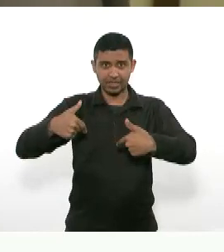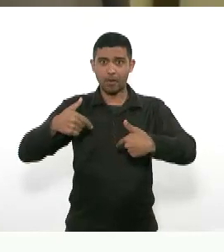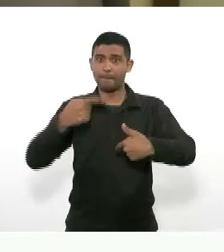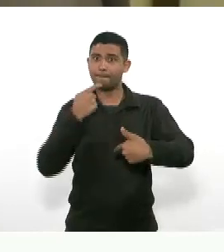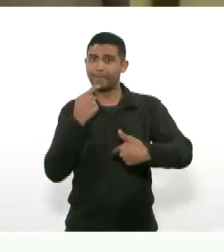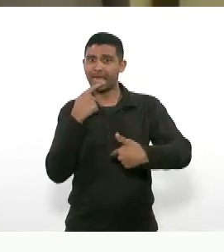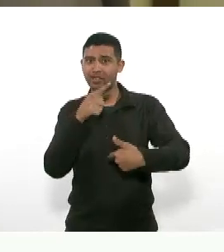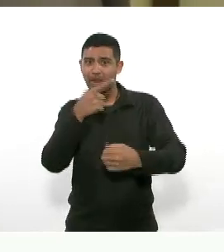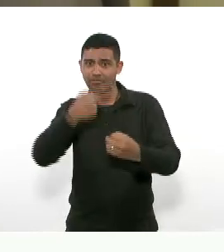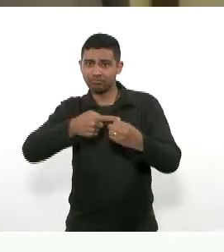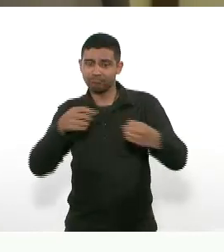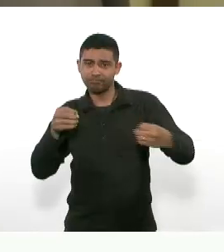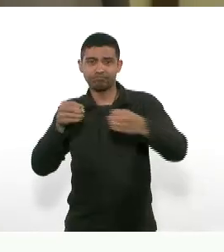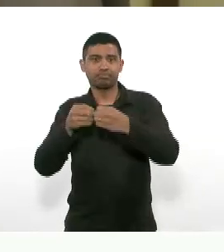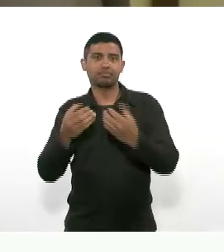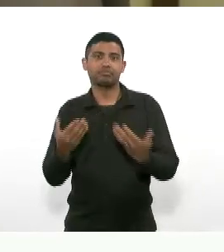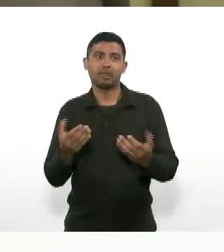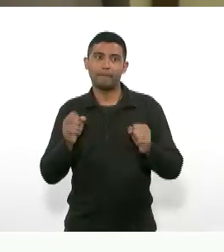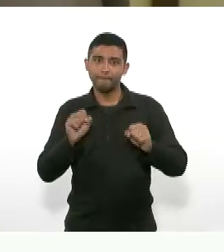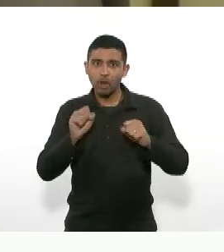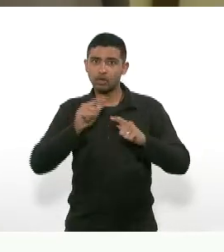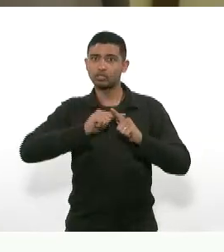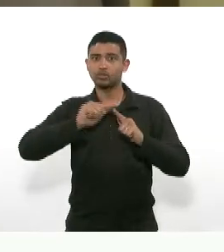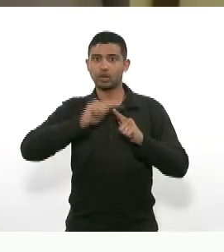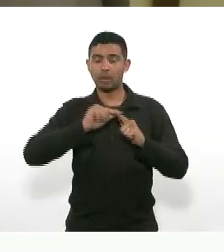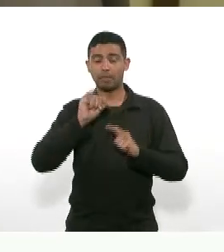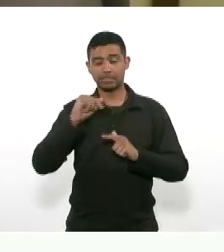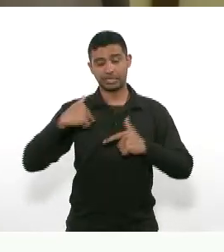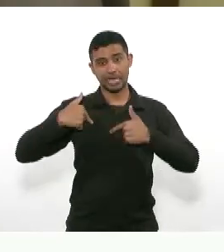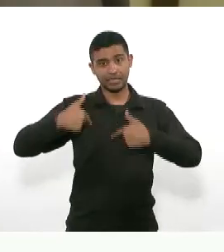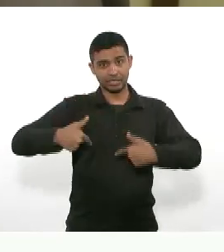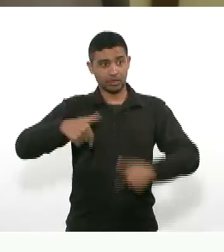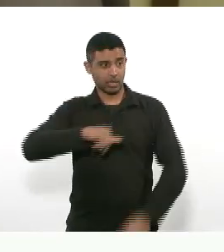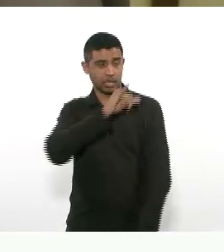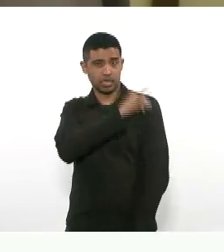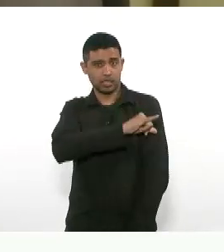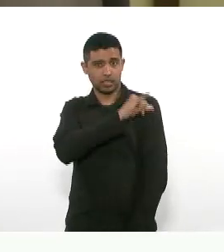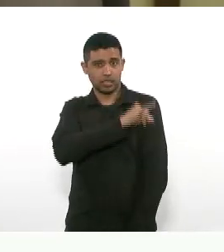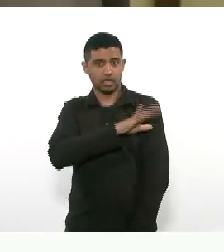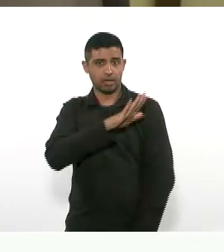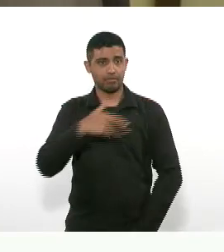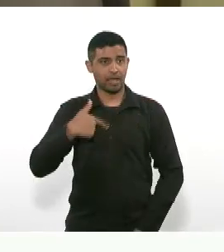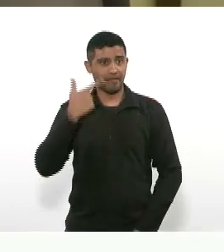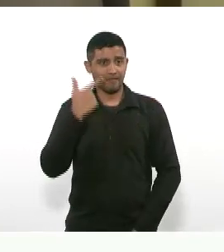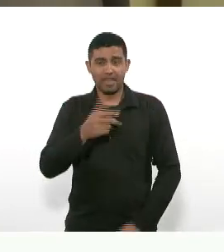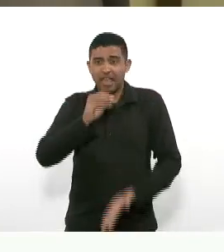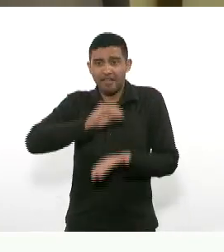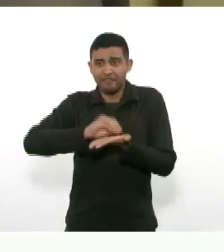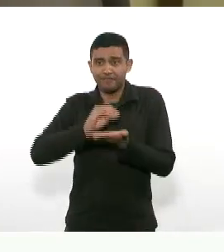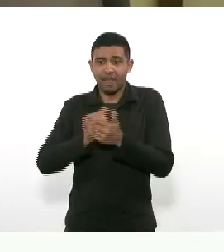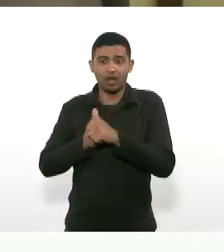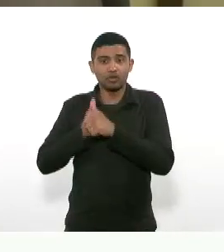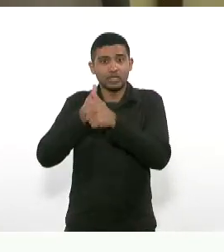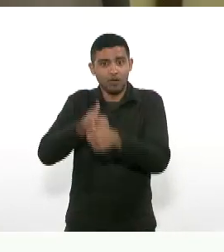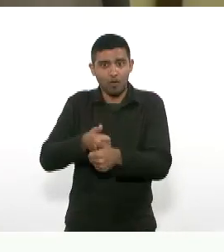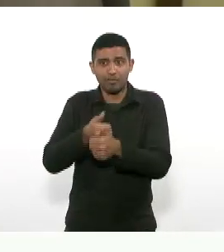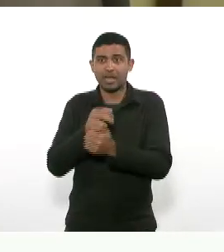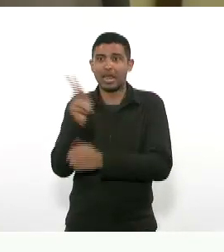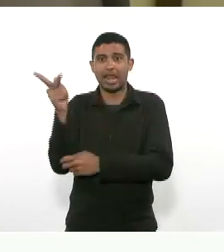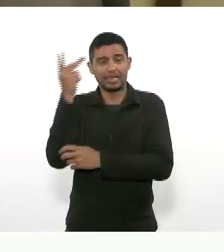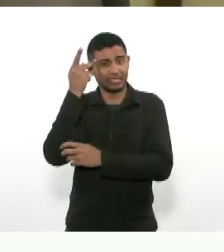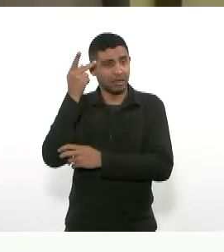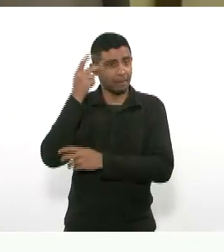vizinho. Se eu tenho uma ação no Rio de Janeiro e essa ação não é acompanhada, por exemplo, por São Paulo ou